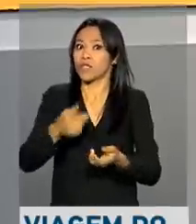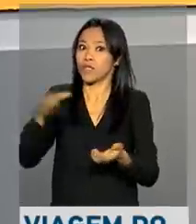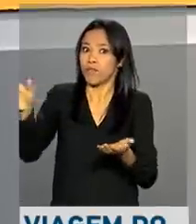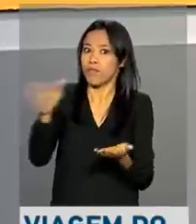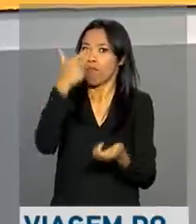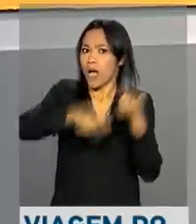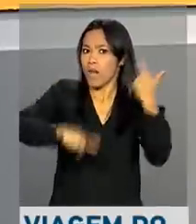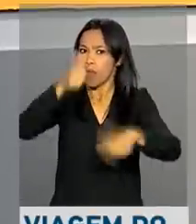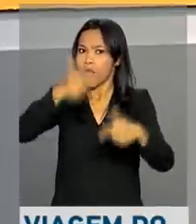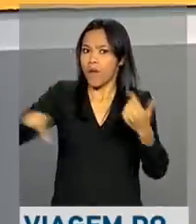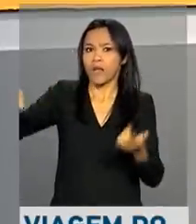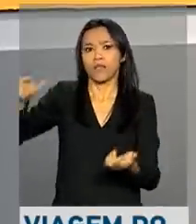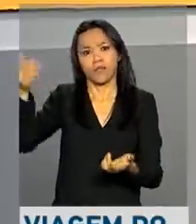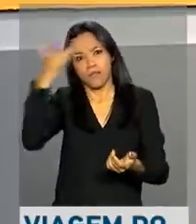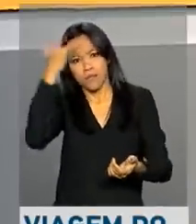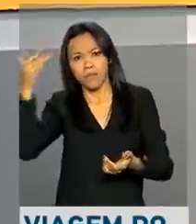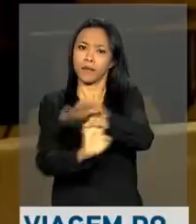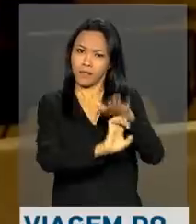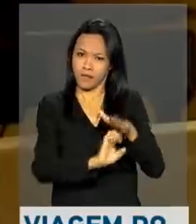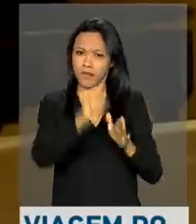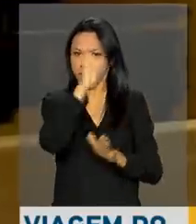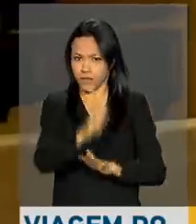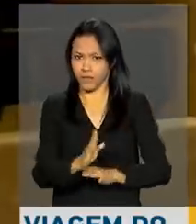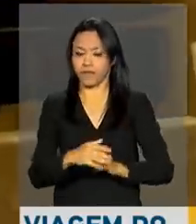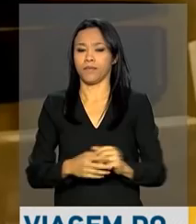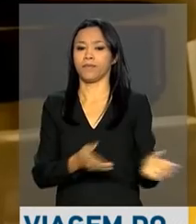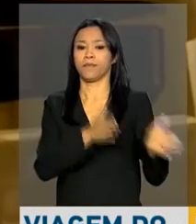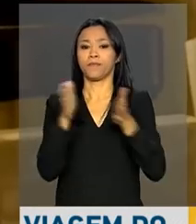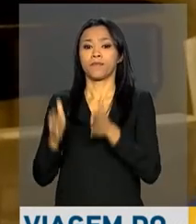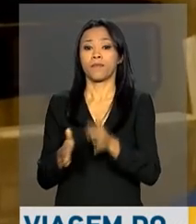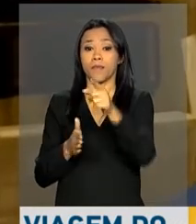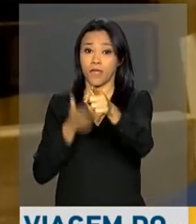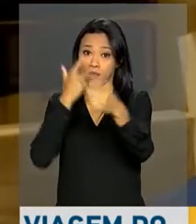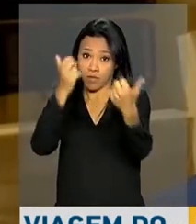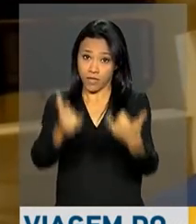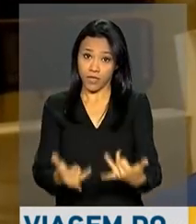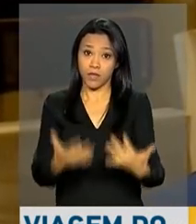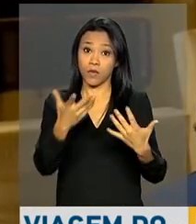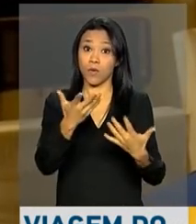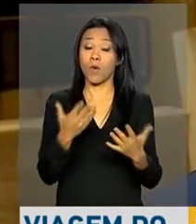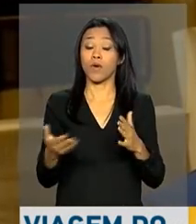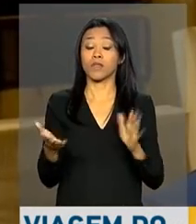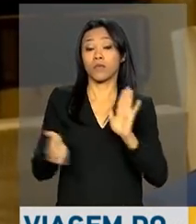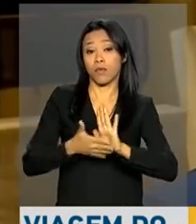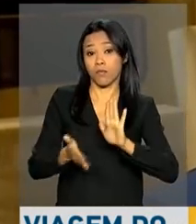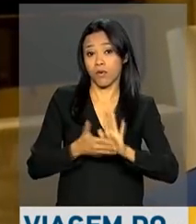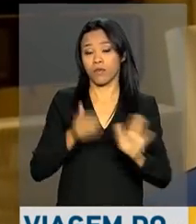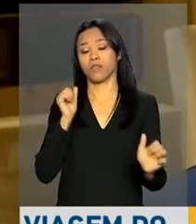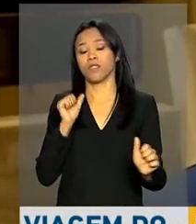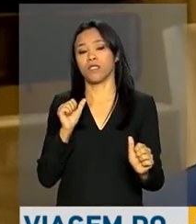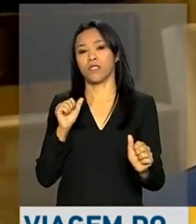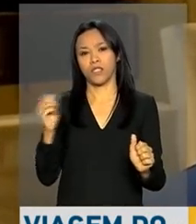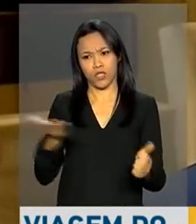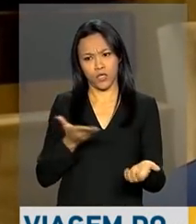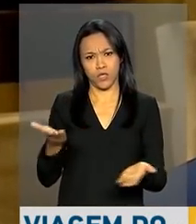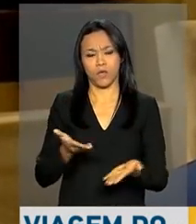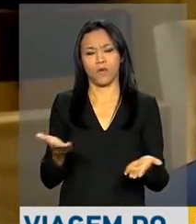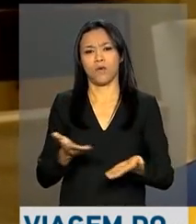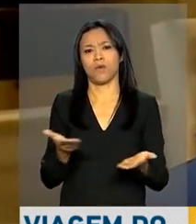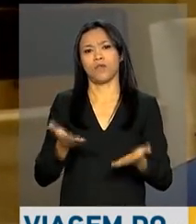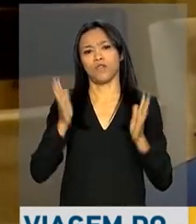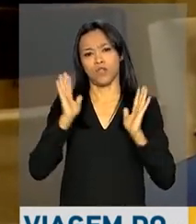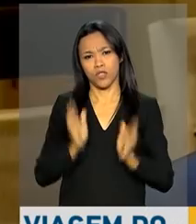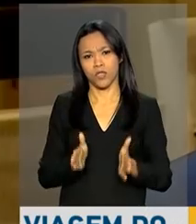de novos investimentos. Com as reformas que nós estamos implementando, aliás, nós atendemos hoje, o presidente e os